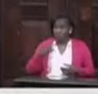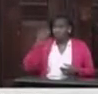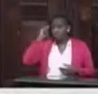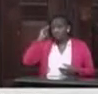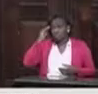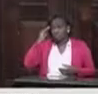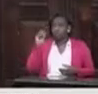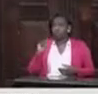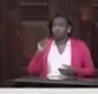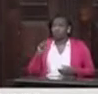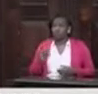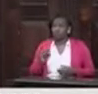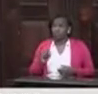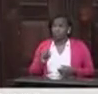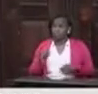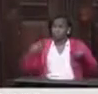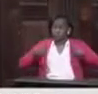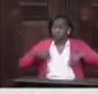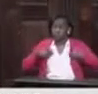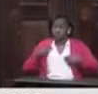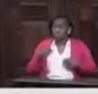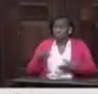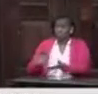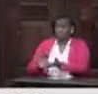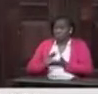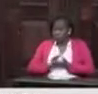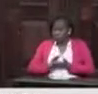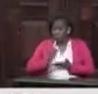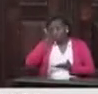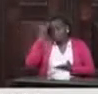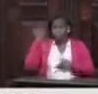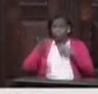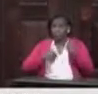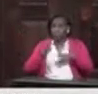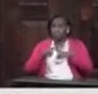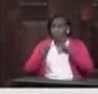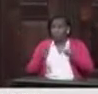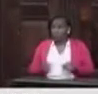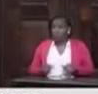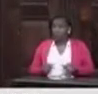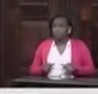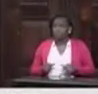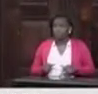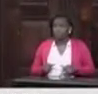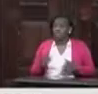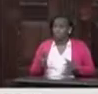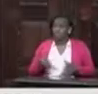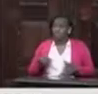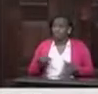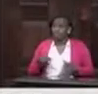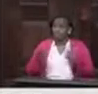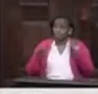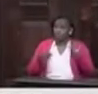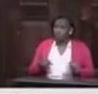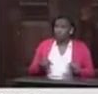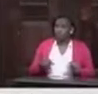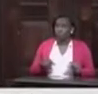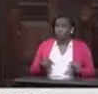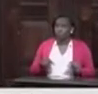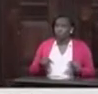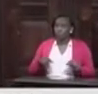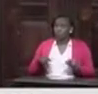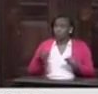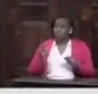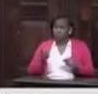ser sinceros, que os salários dados aos servidores públicos são infinitamente menores aos do